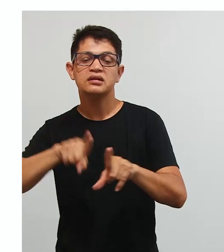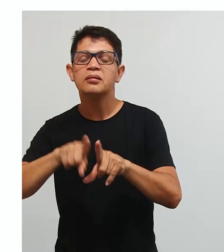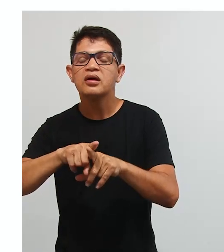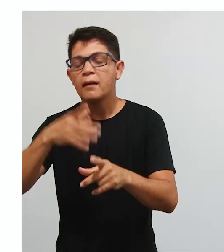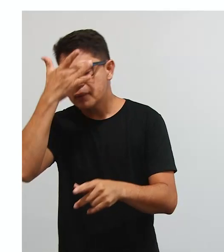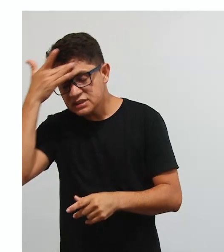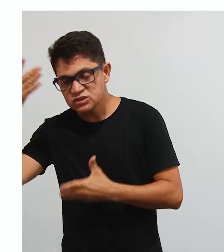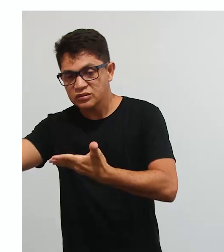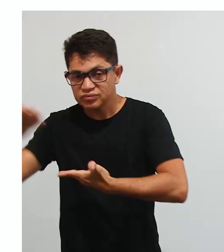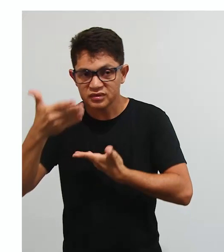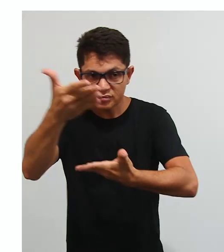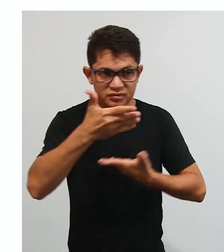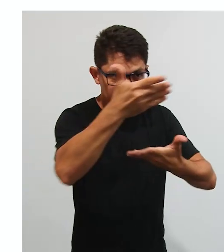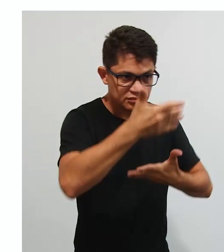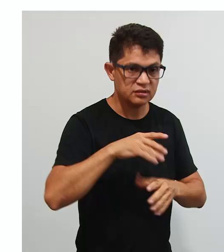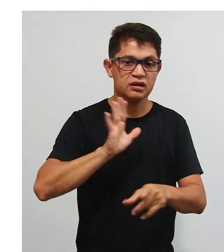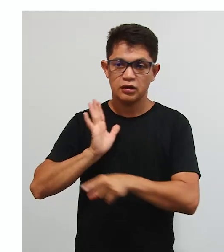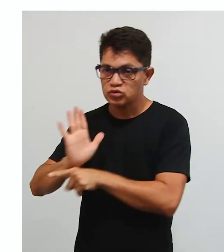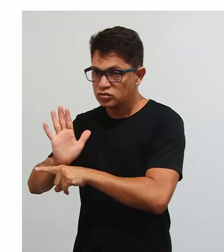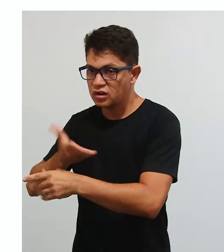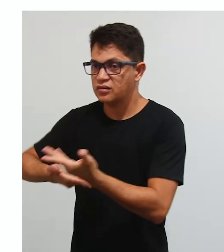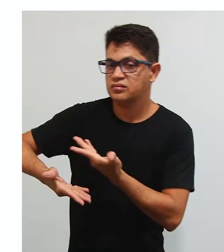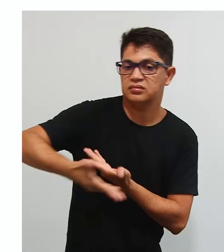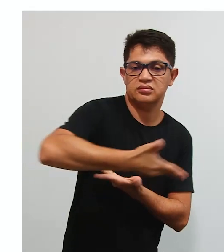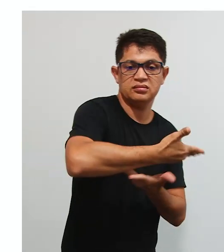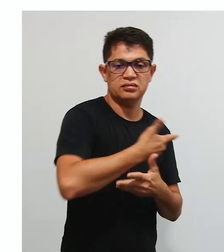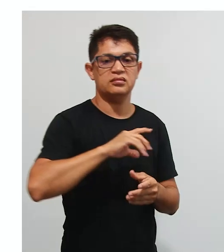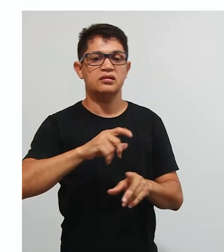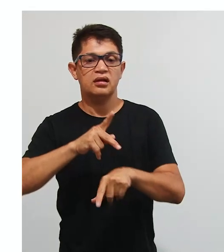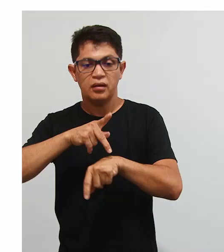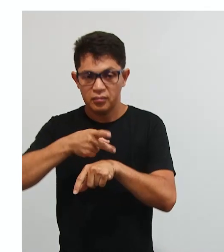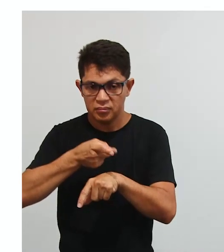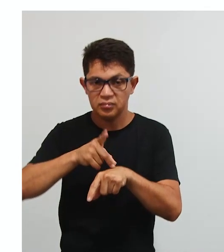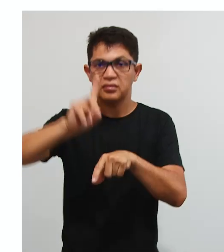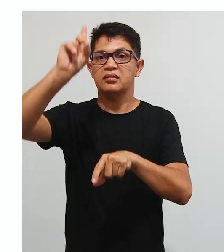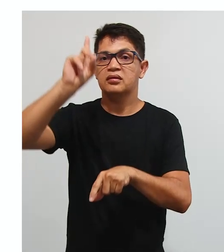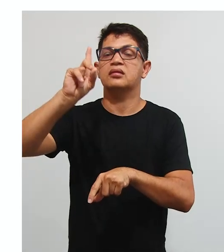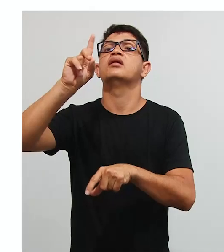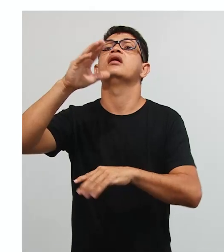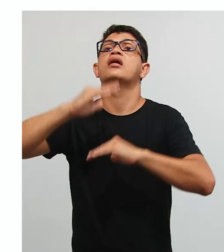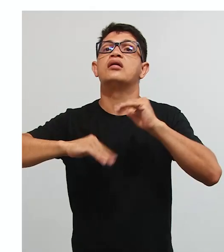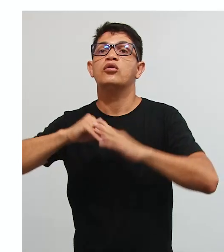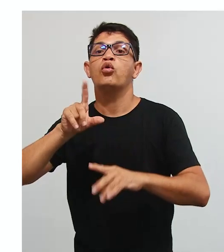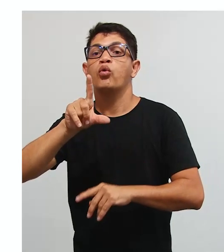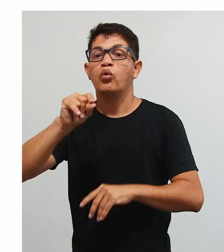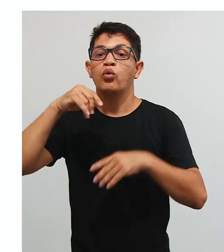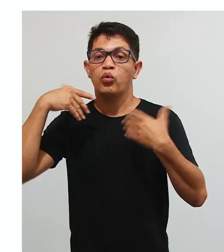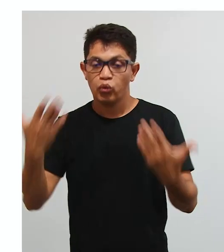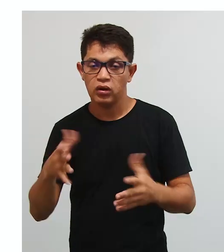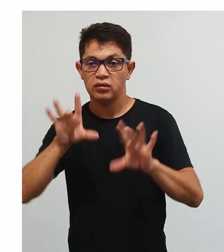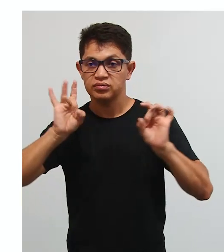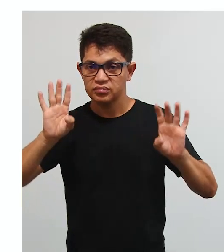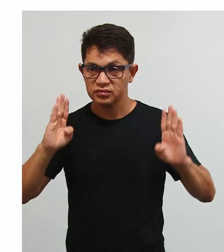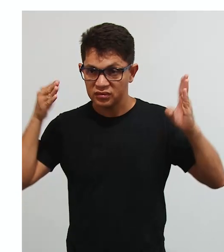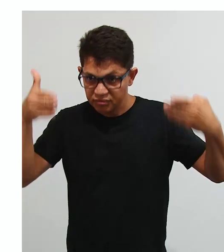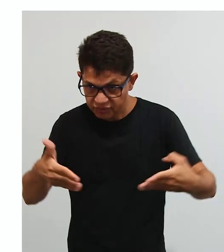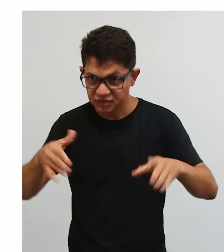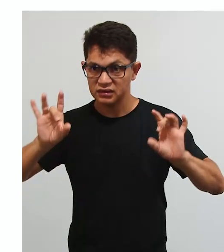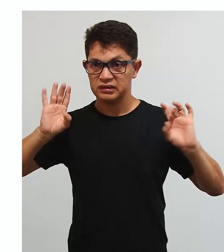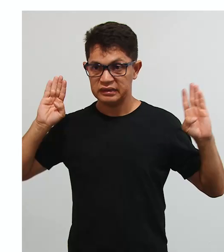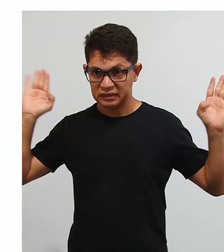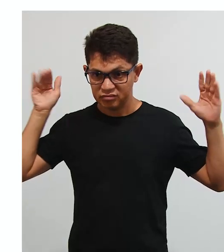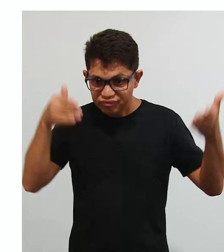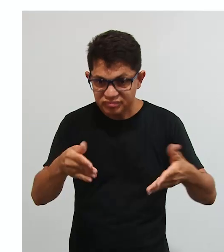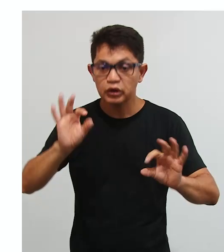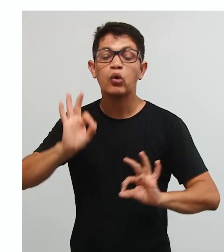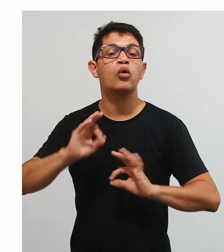fiz um curso que atende essas 2 frentes. Na pós-graduação, nós temos a Lato Sensu, que atende a especialização e